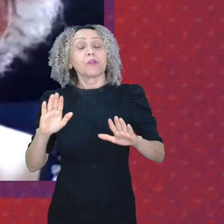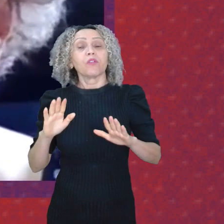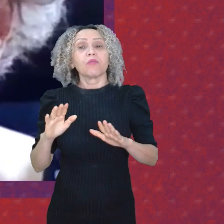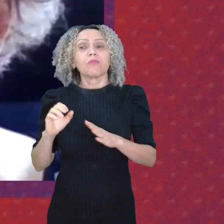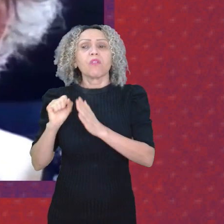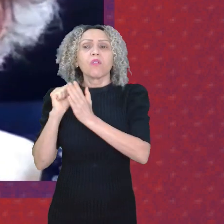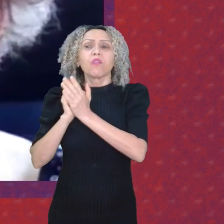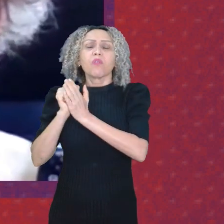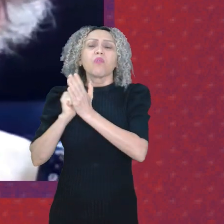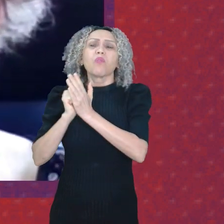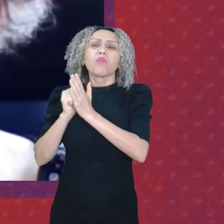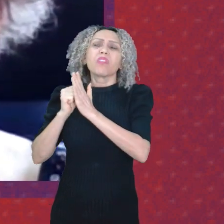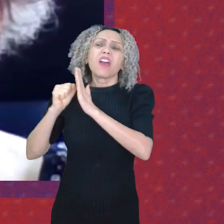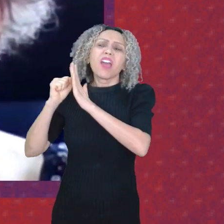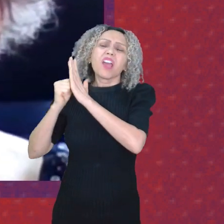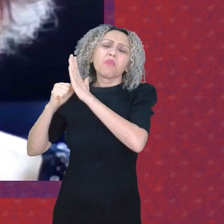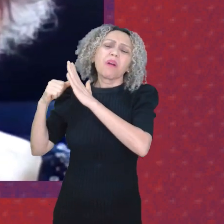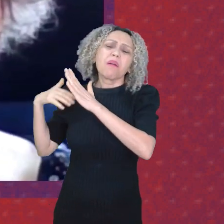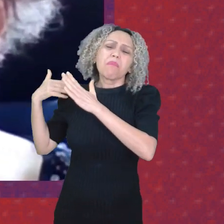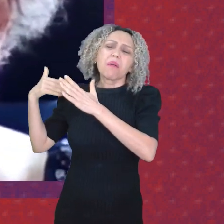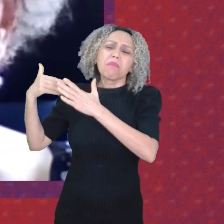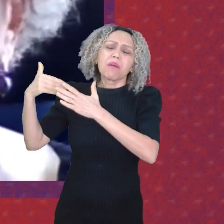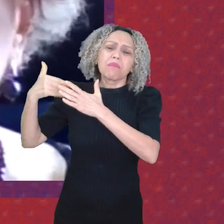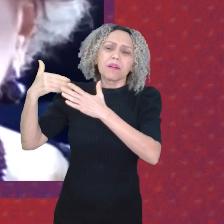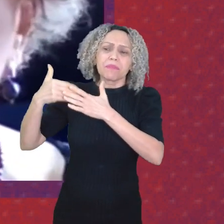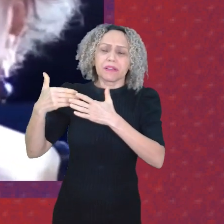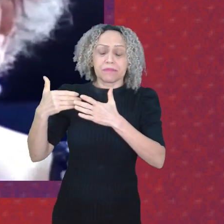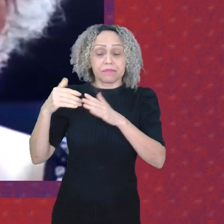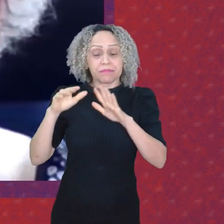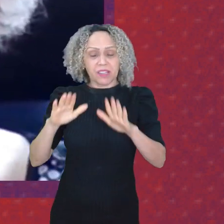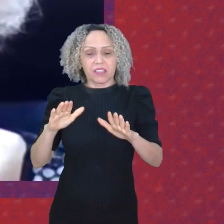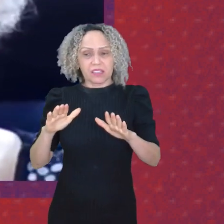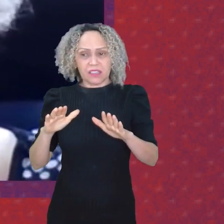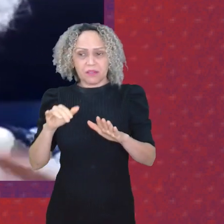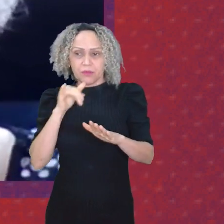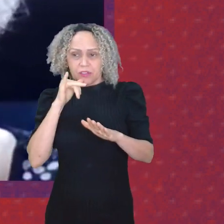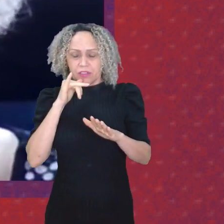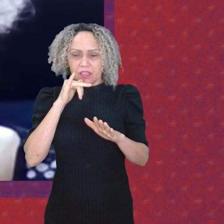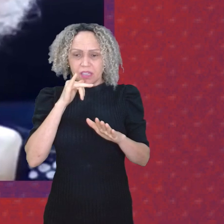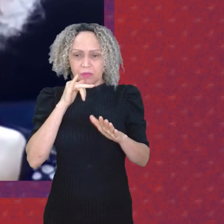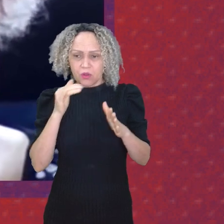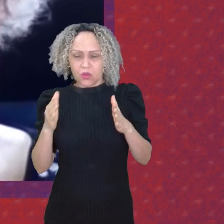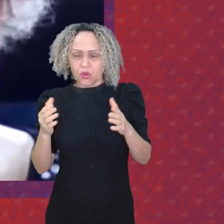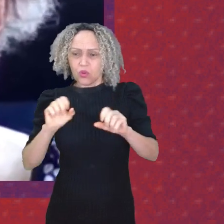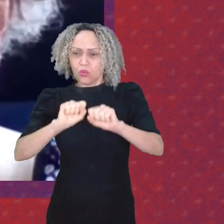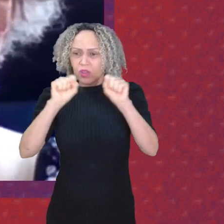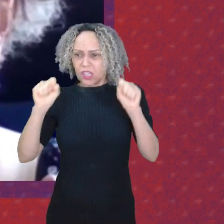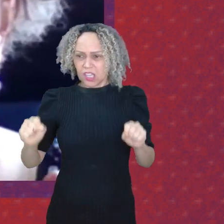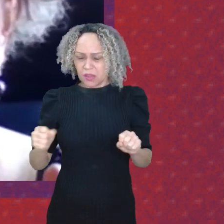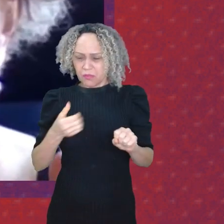dos sistemas, até na monarquia, dos sistemas